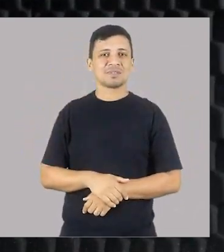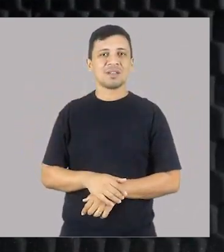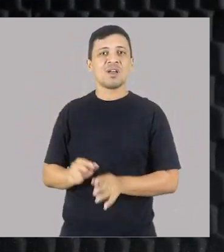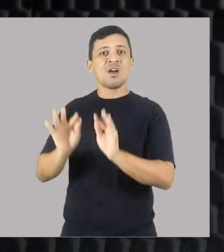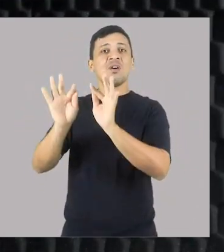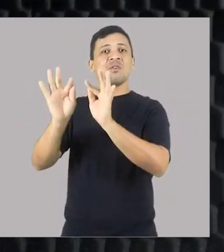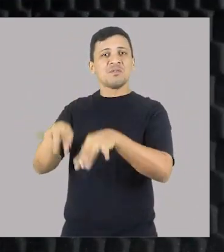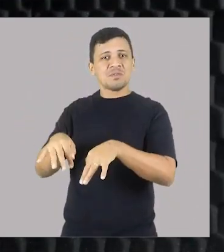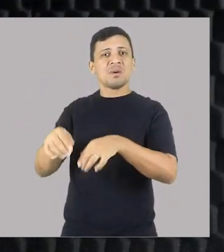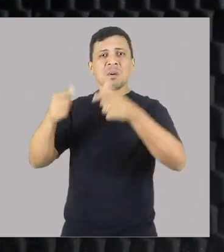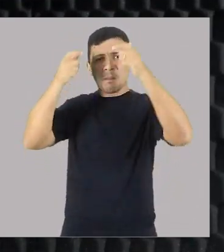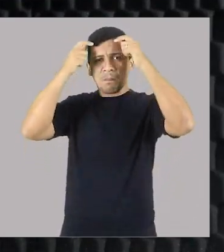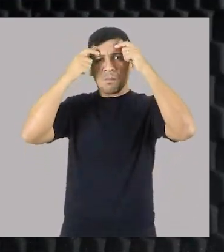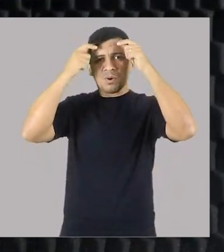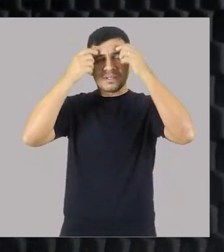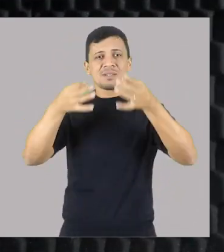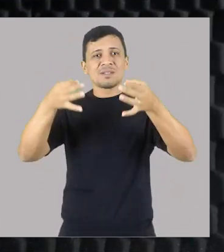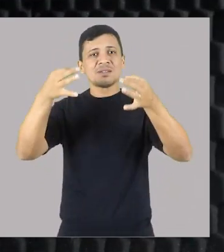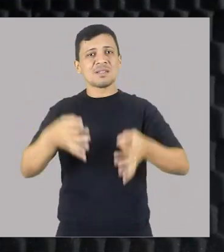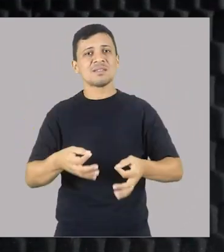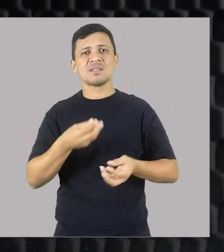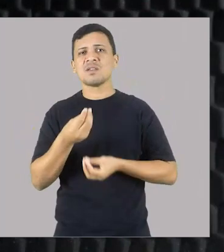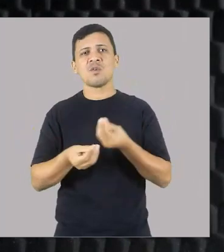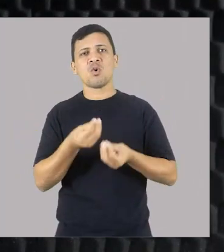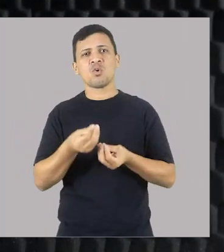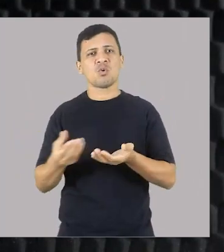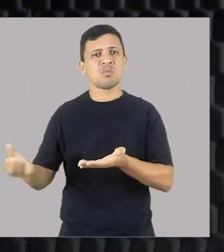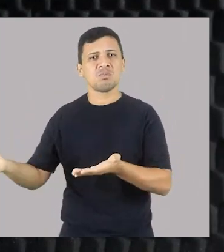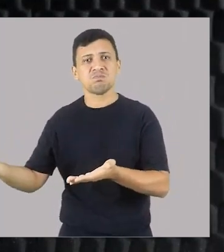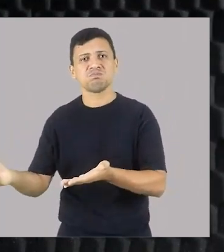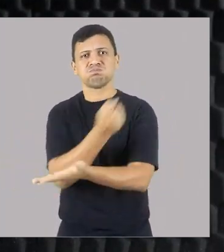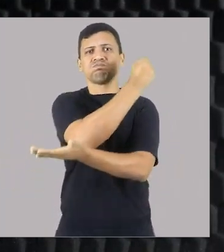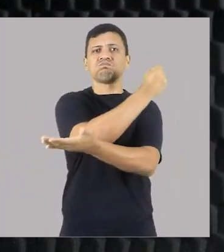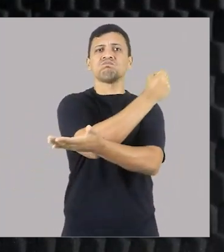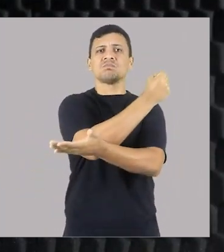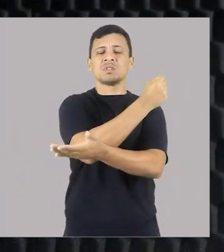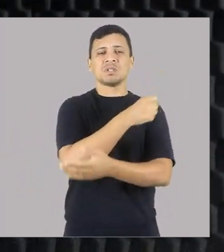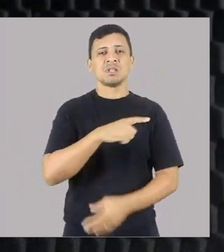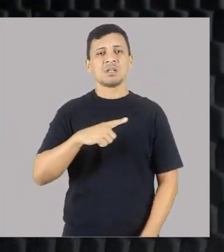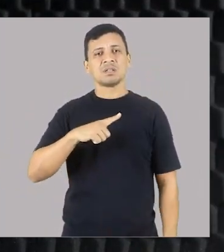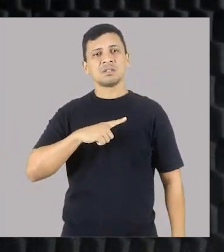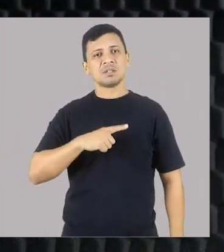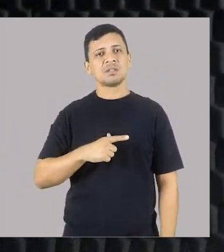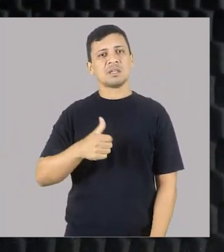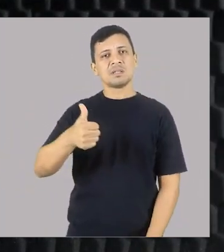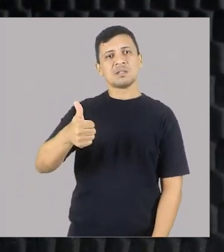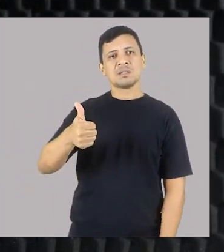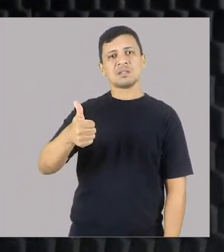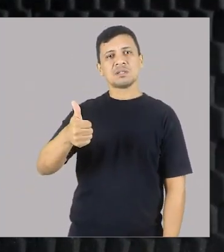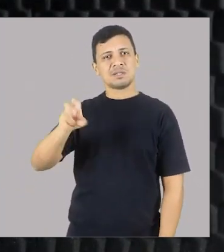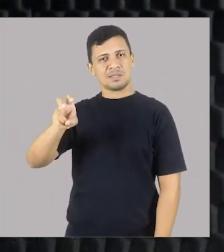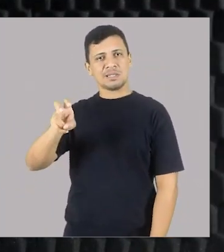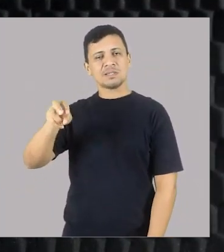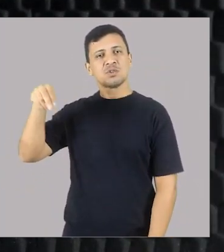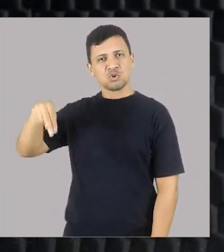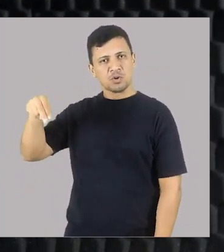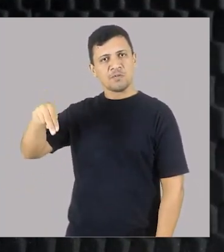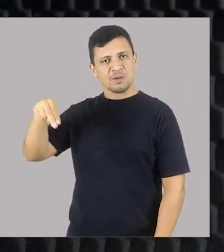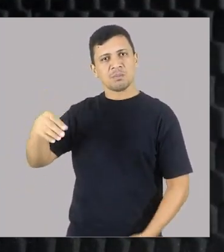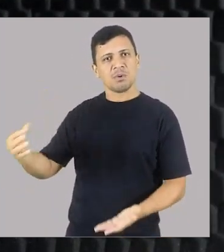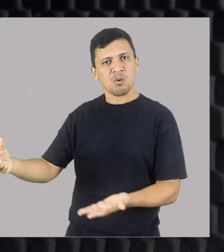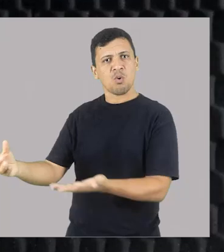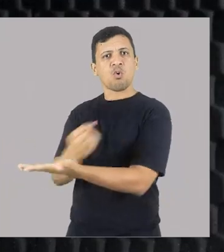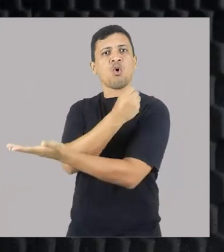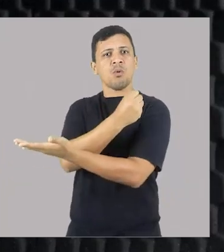momento decisivo como um golpe. O que houve no 15 de novembro foi um golpe. Um golpe que teve o